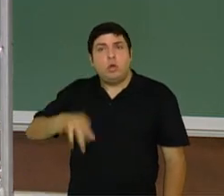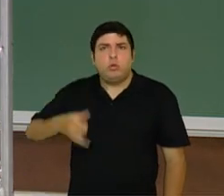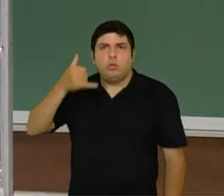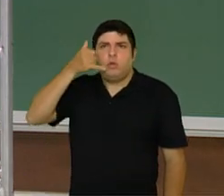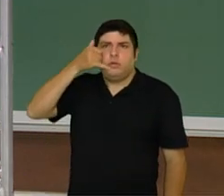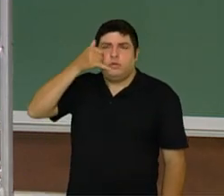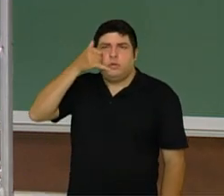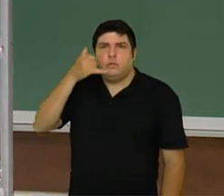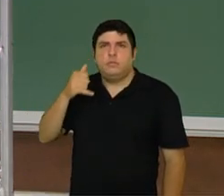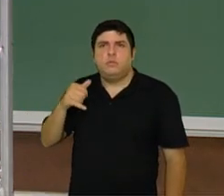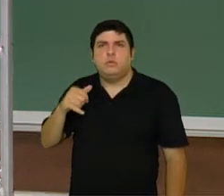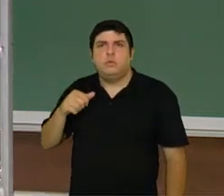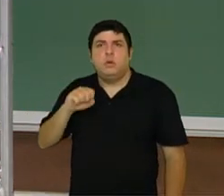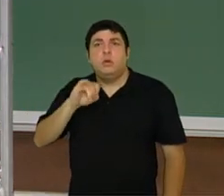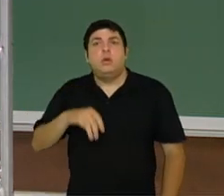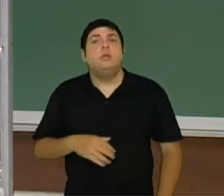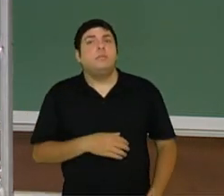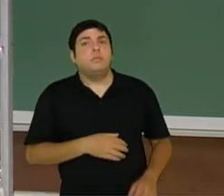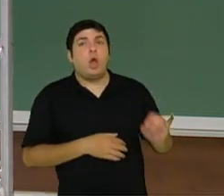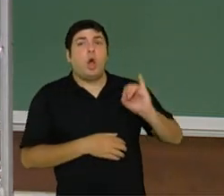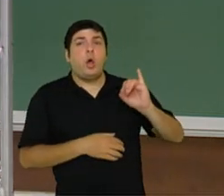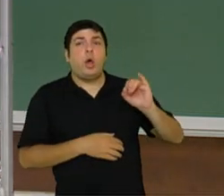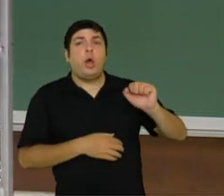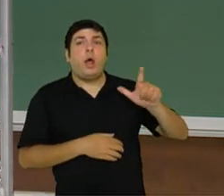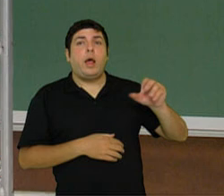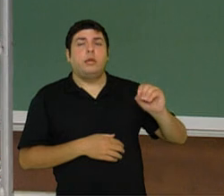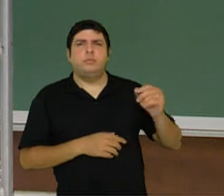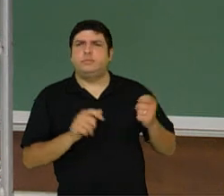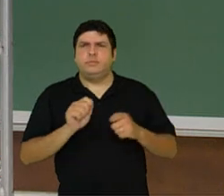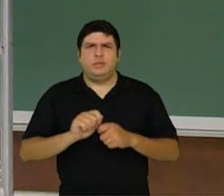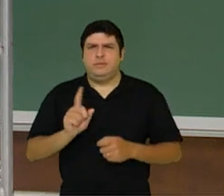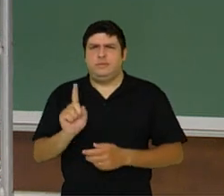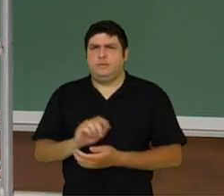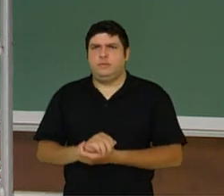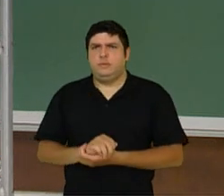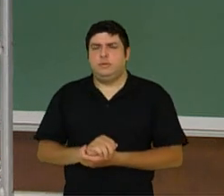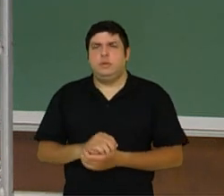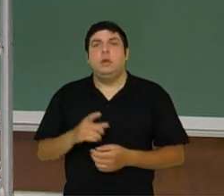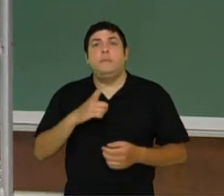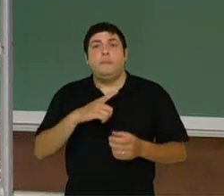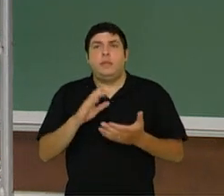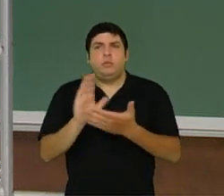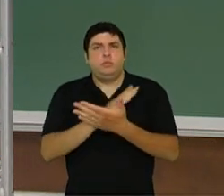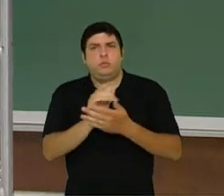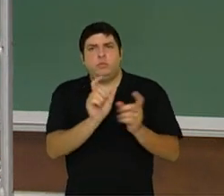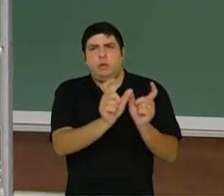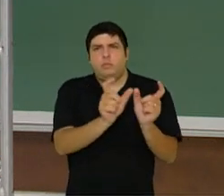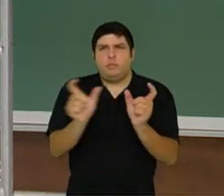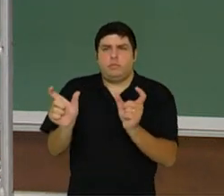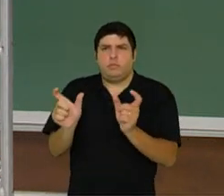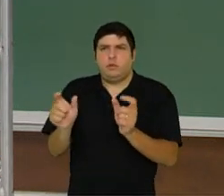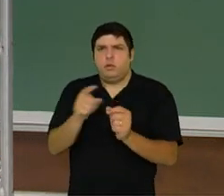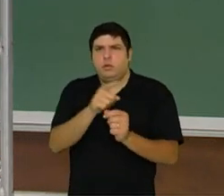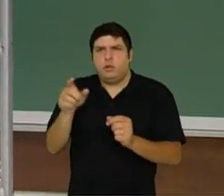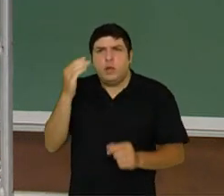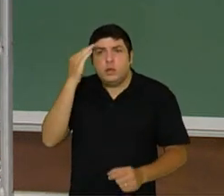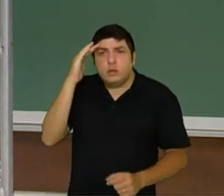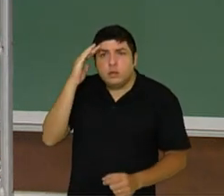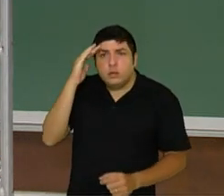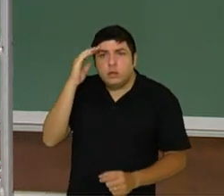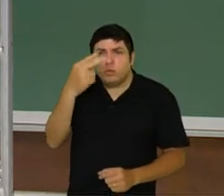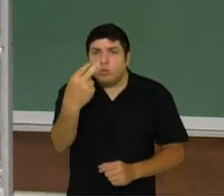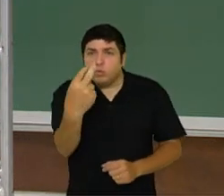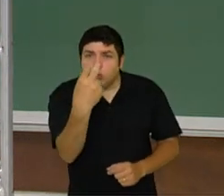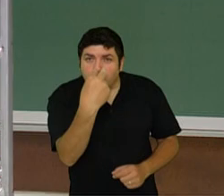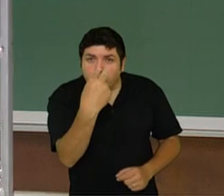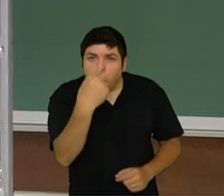não estiver no telefone, você não vai dizer alô, certo? Então, existem palavras, mas você entendeu? Está olhando para